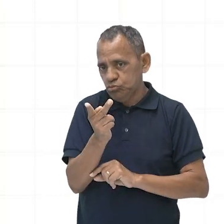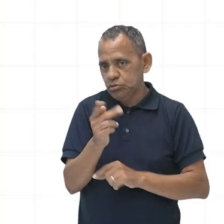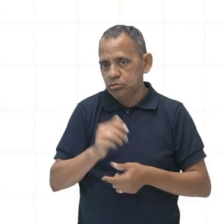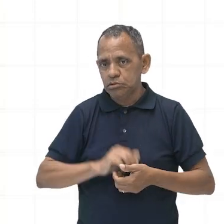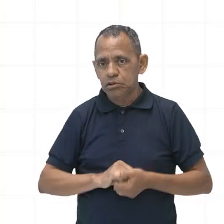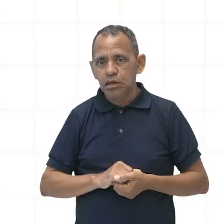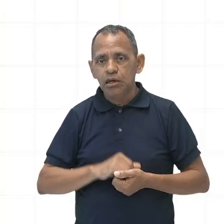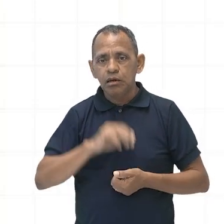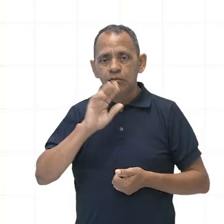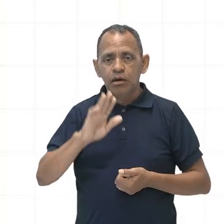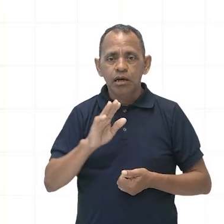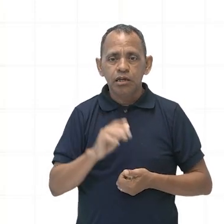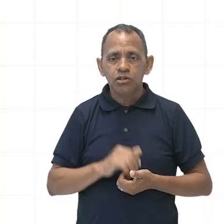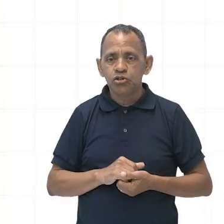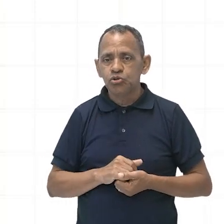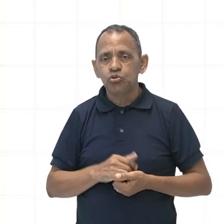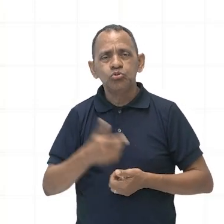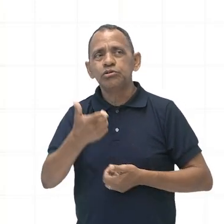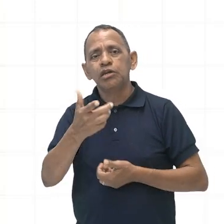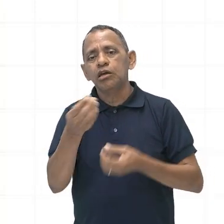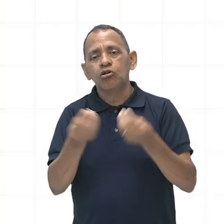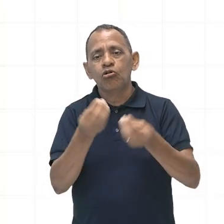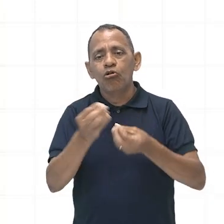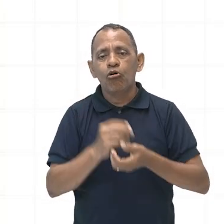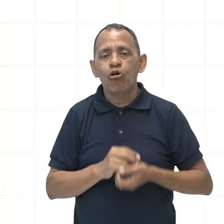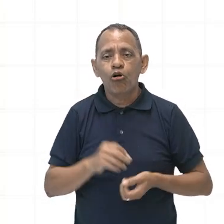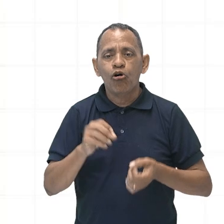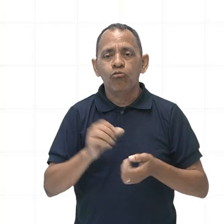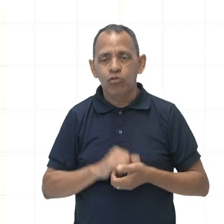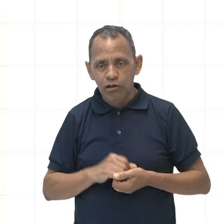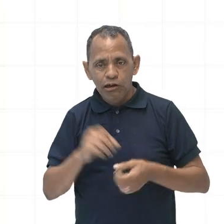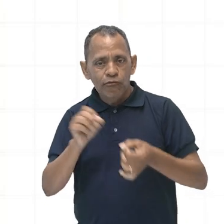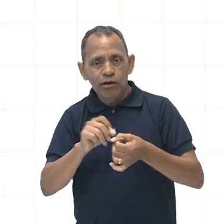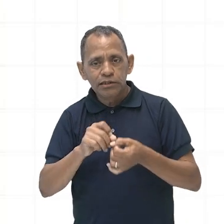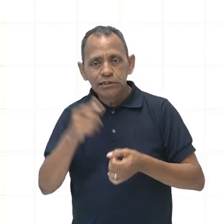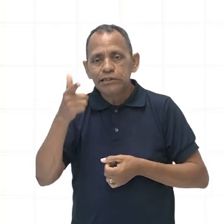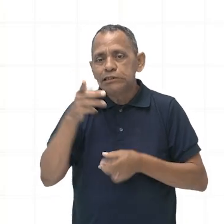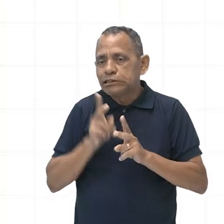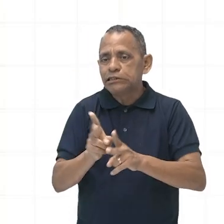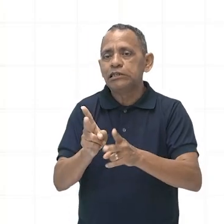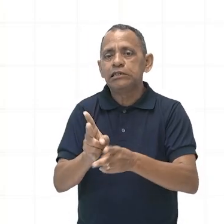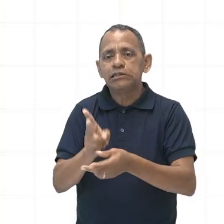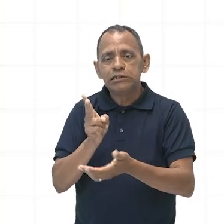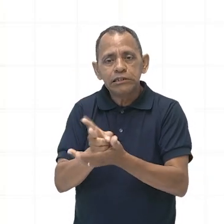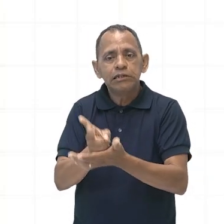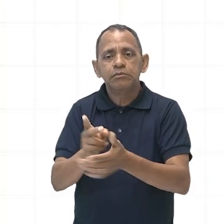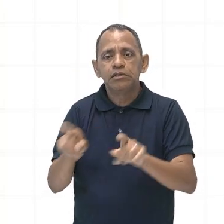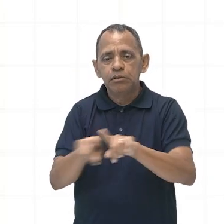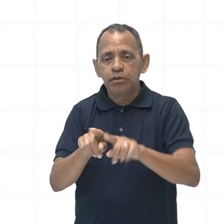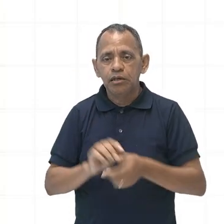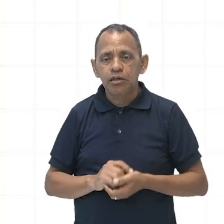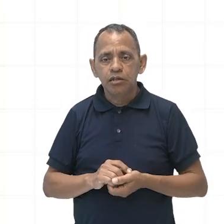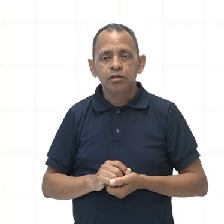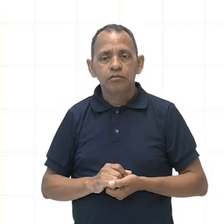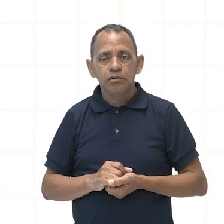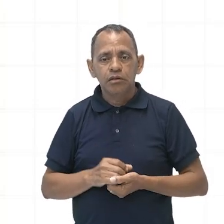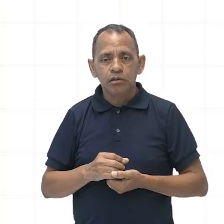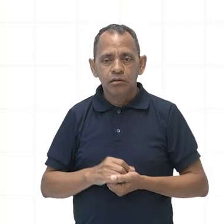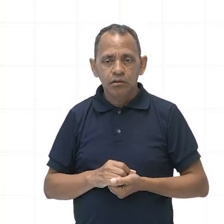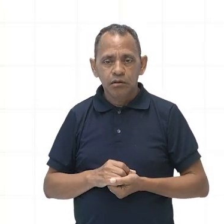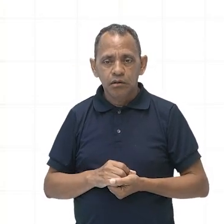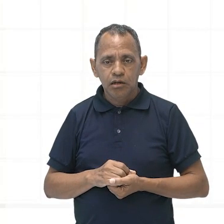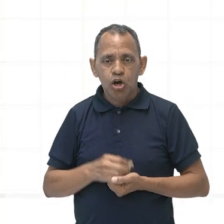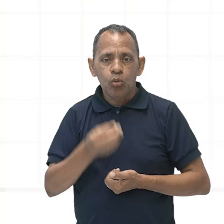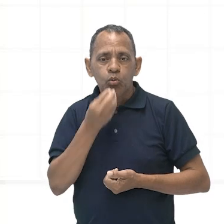que eu não vou ficar fazendo essa conta, porque vai dar... a chance de errar é maior. Então, o que é que eu